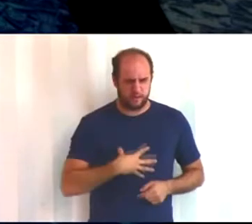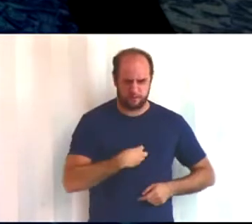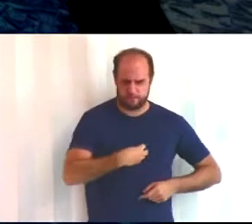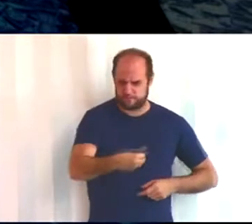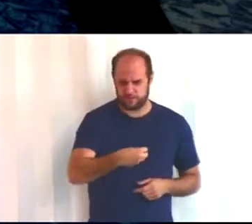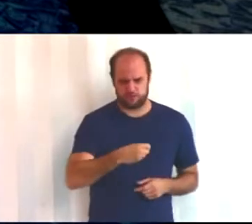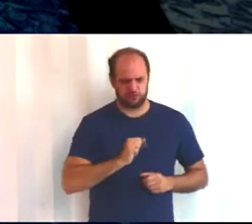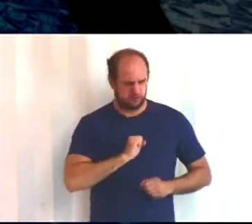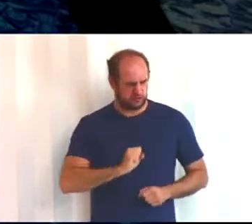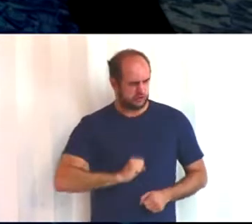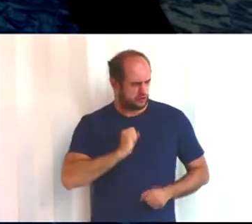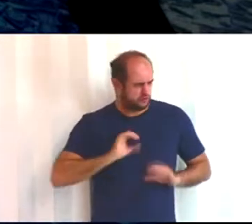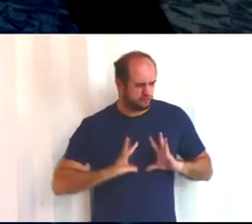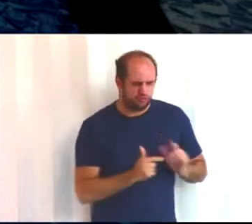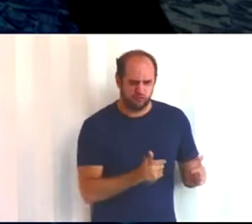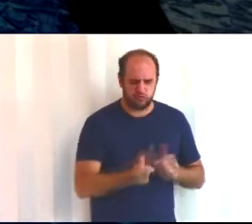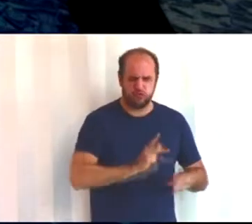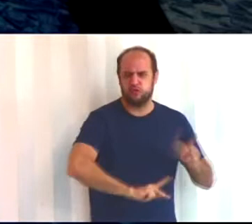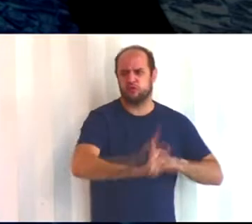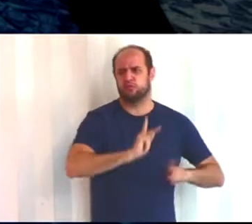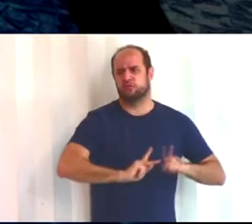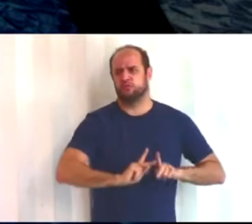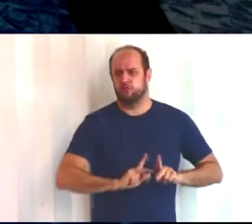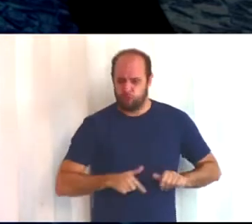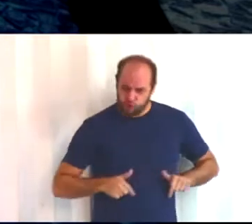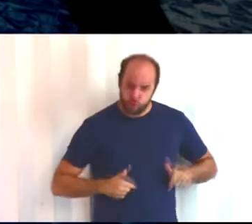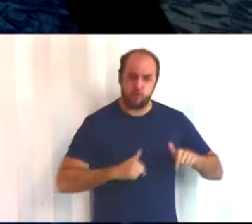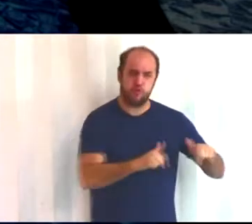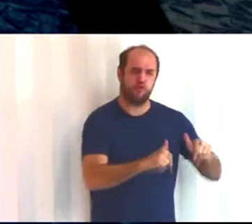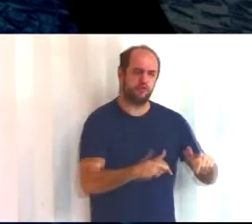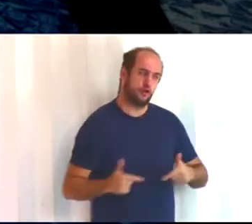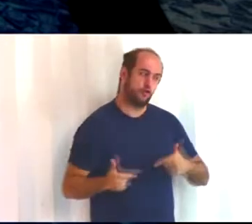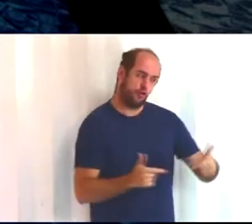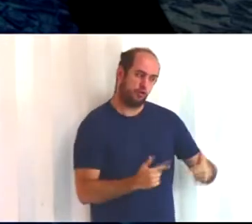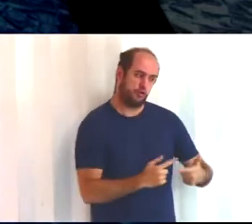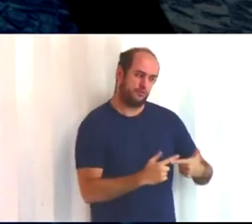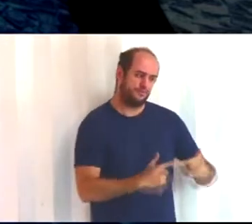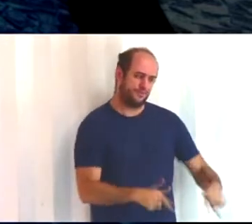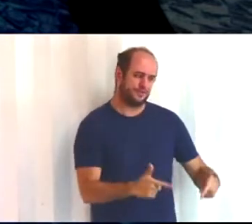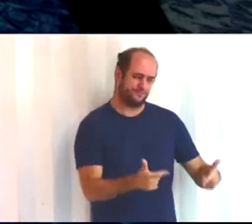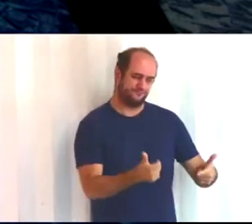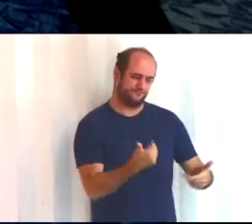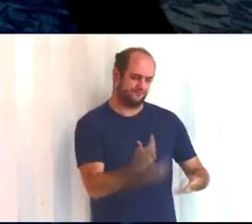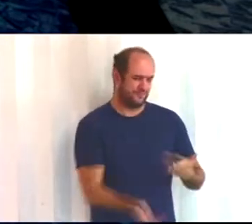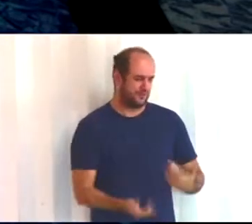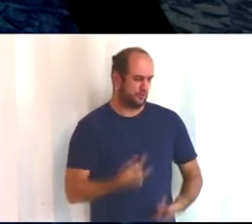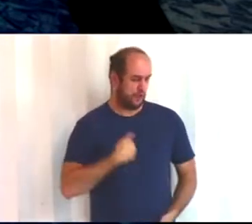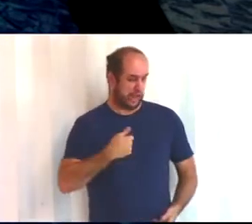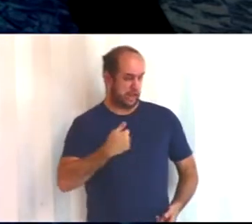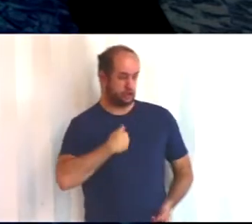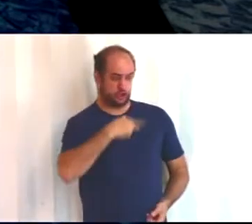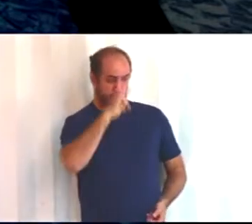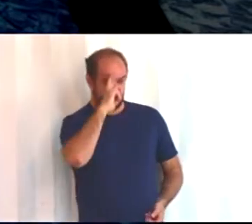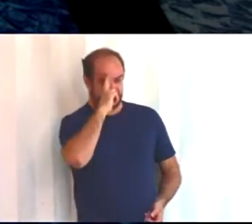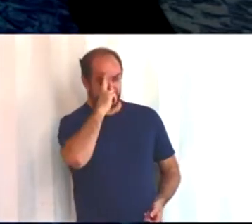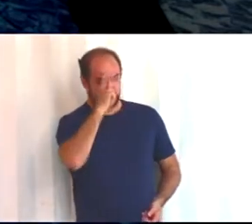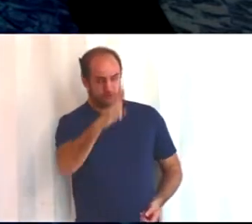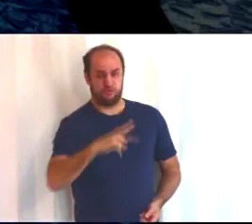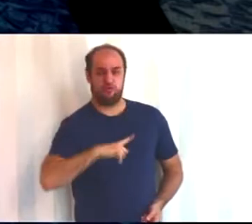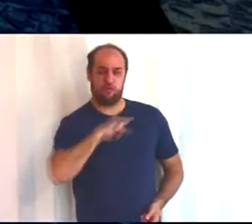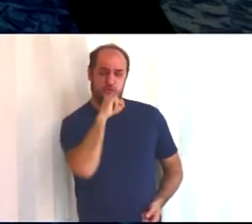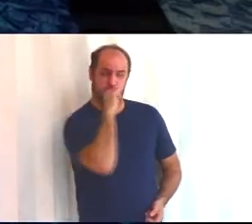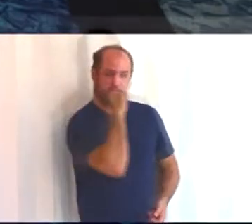povo. Pelejarão contra ti, mas não prevalecerão, porque eu sou contigo, diz o Senhor, para